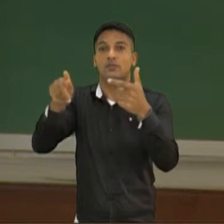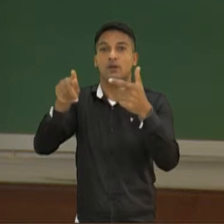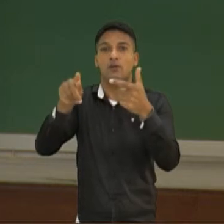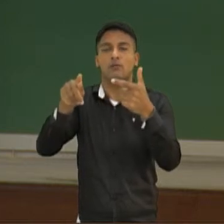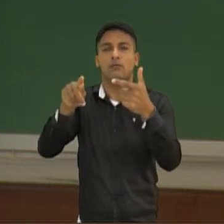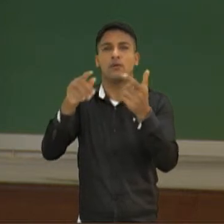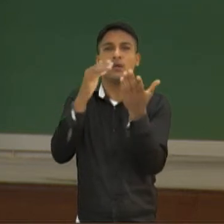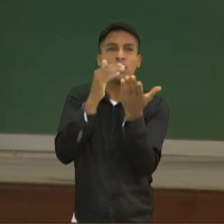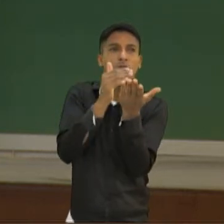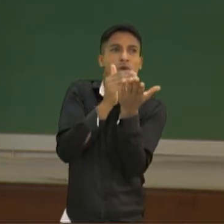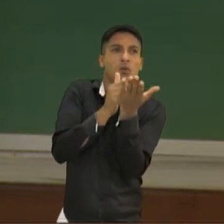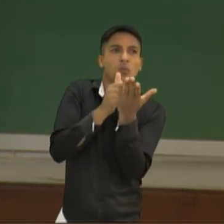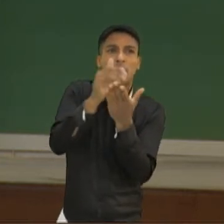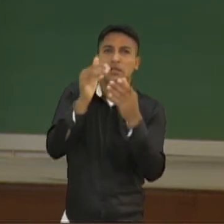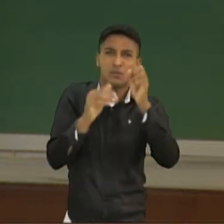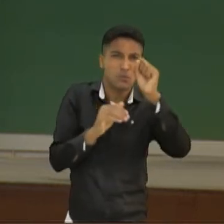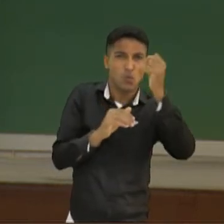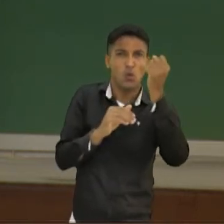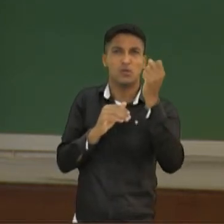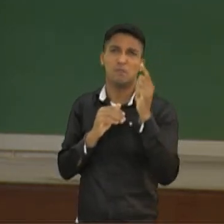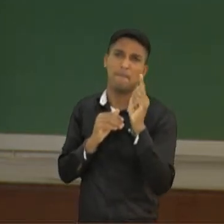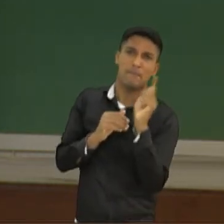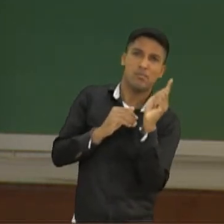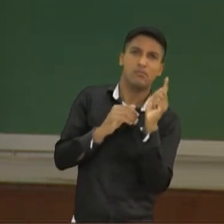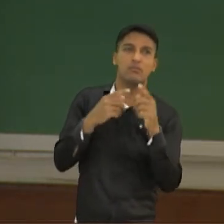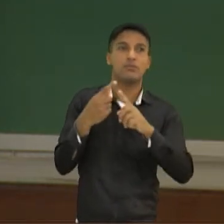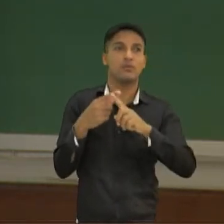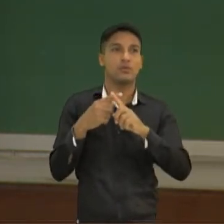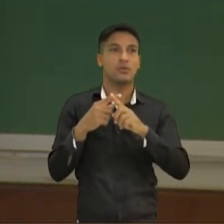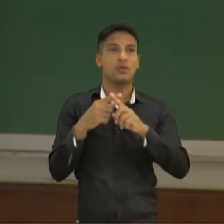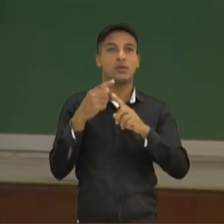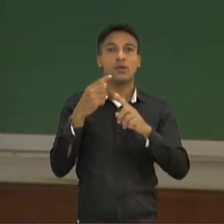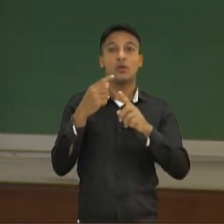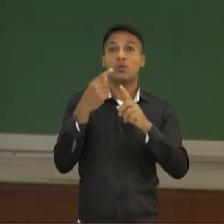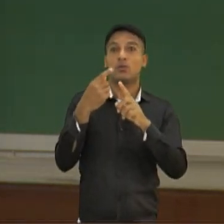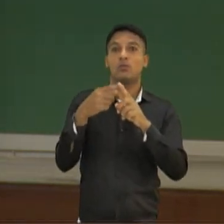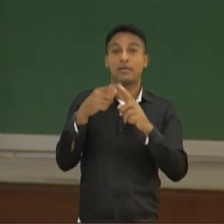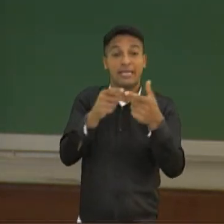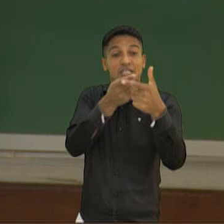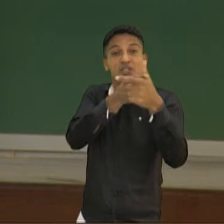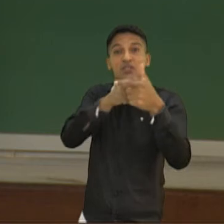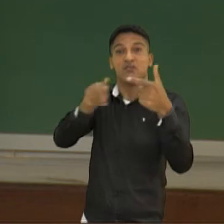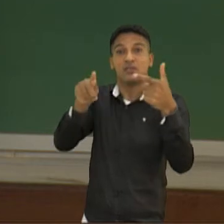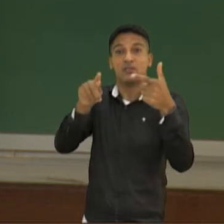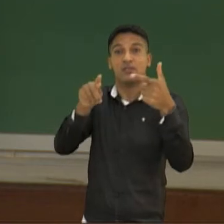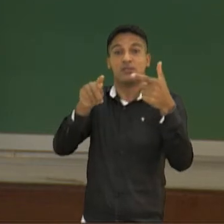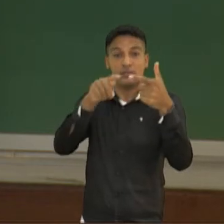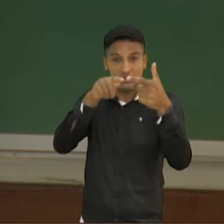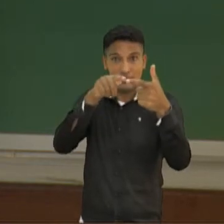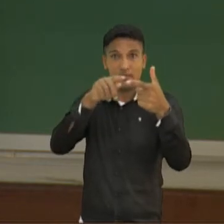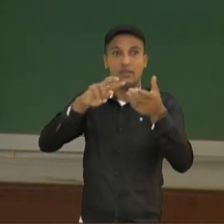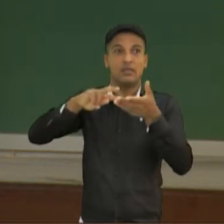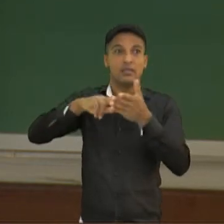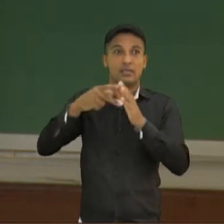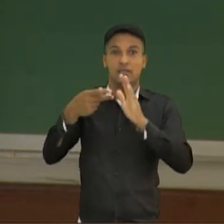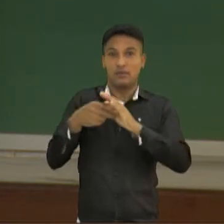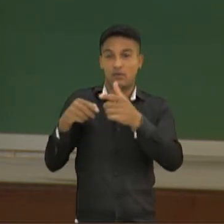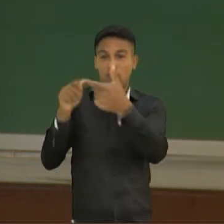começo pelo 8, mas por que você começa pelo 8? Porque a ideia de divisão é quantas vezes